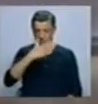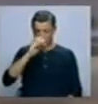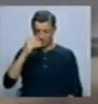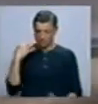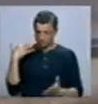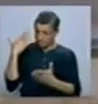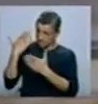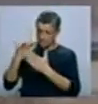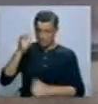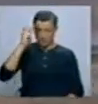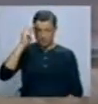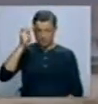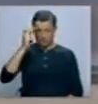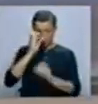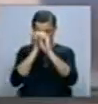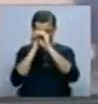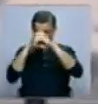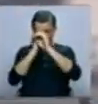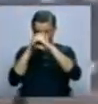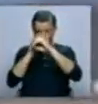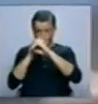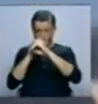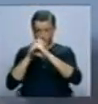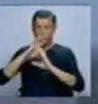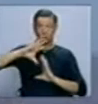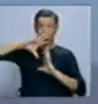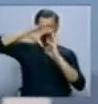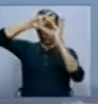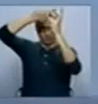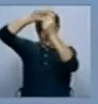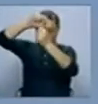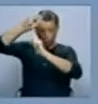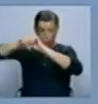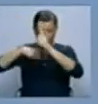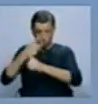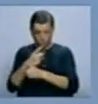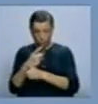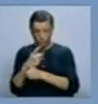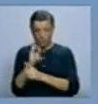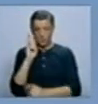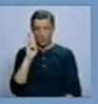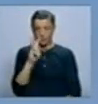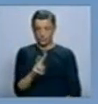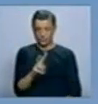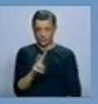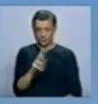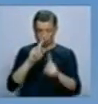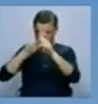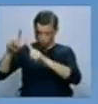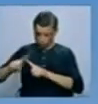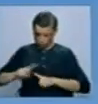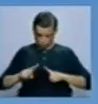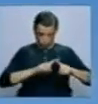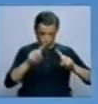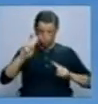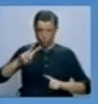aproximadamente, quando um outro telescópio, o telescópio espacial Spitzer, olhou para este conjunto de duas estrelas, é um